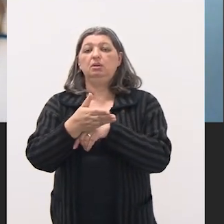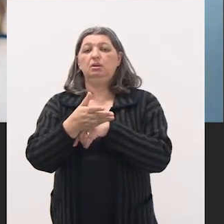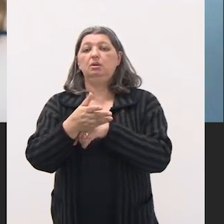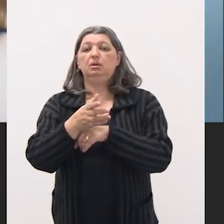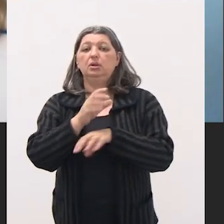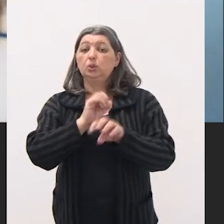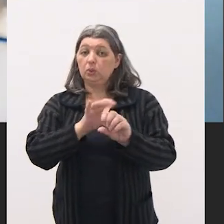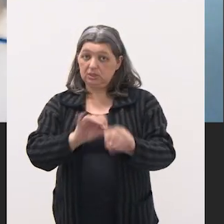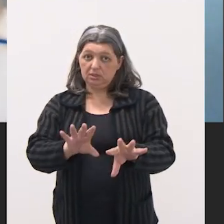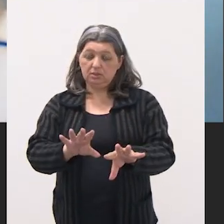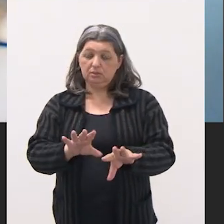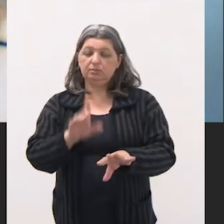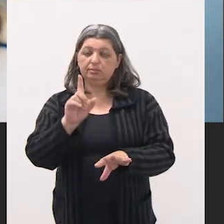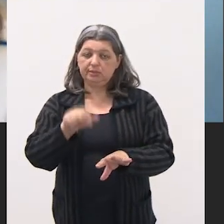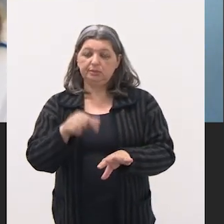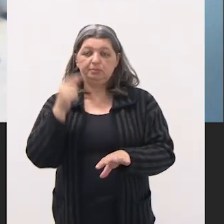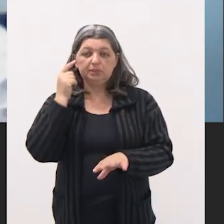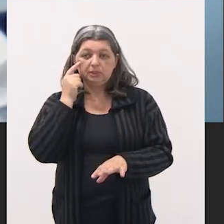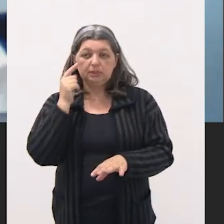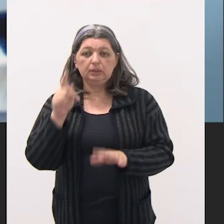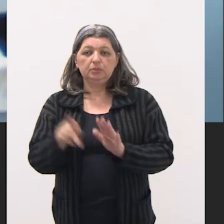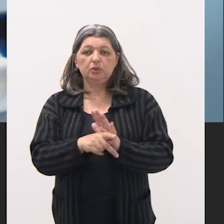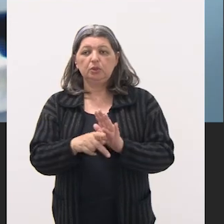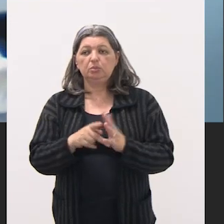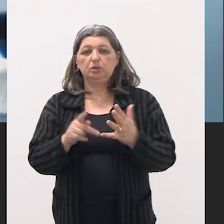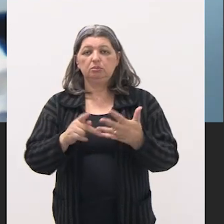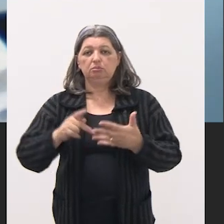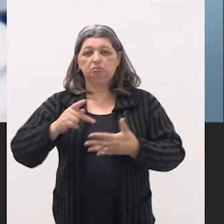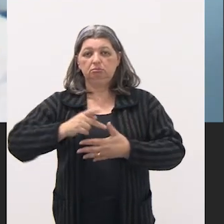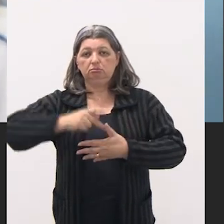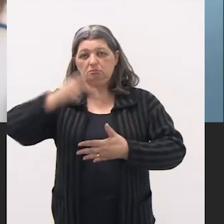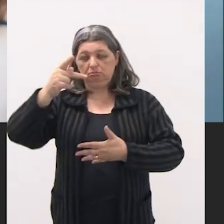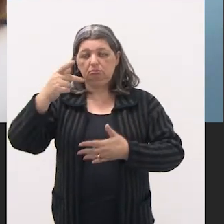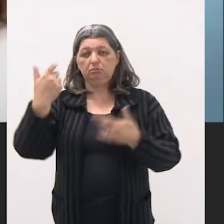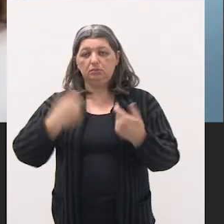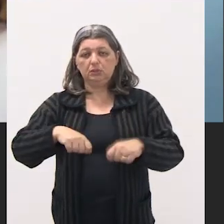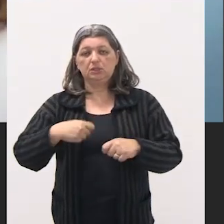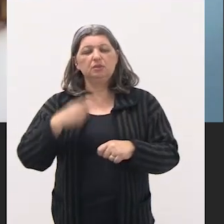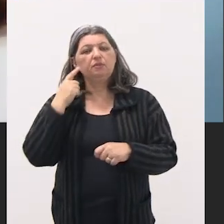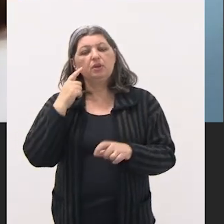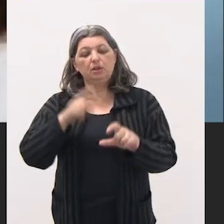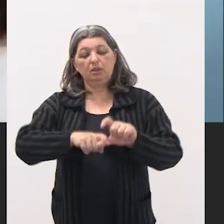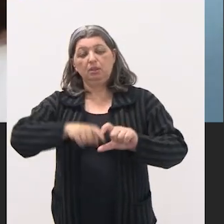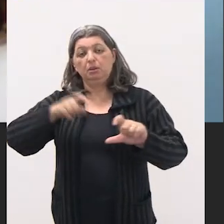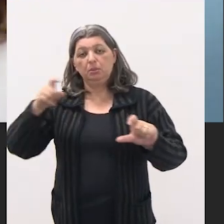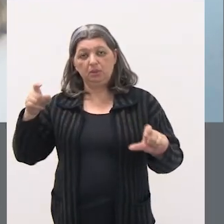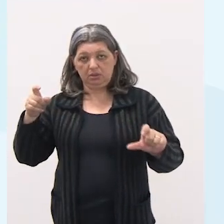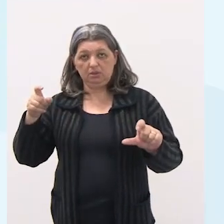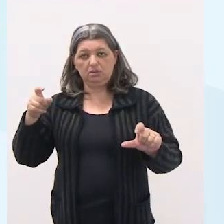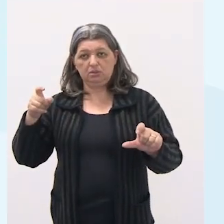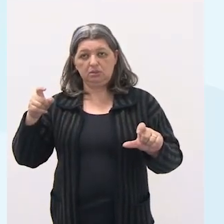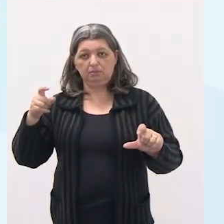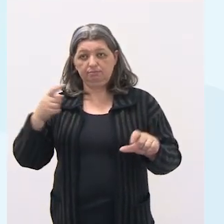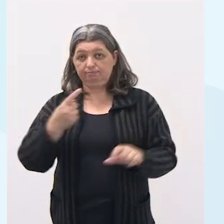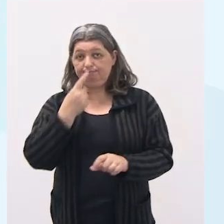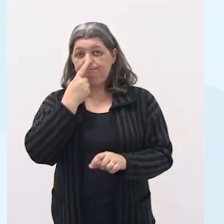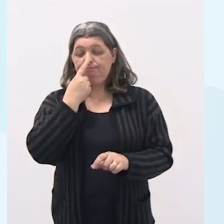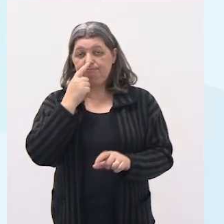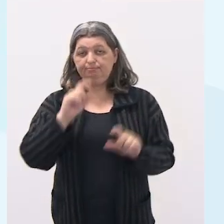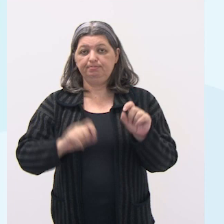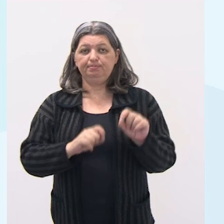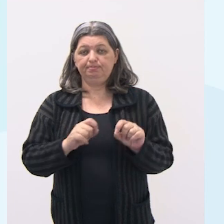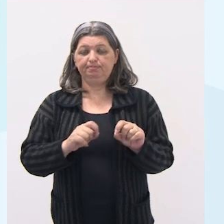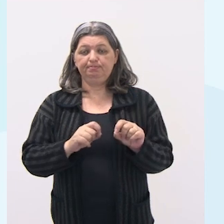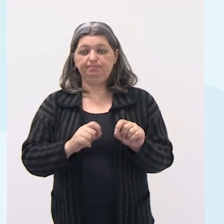empregabilidade. E sempre quando a gente fala sobre a independência afetiva, a gente sempre